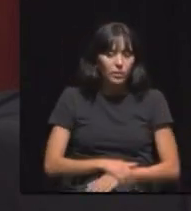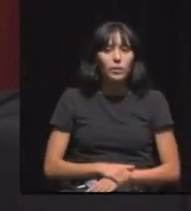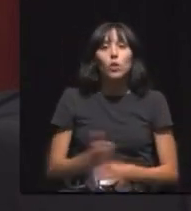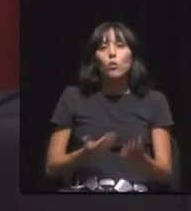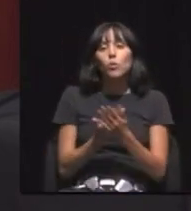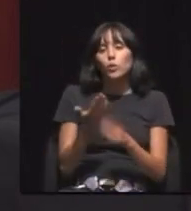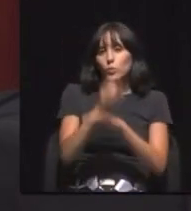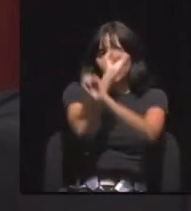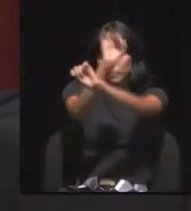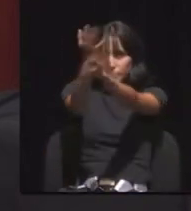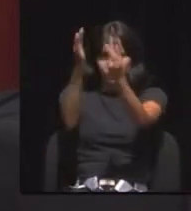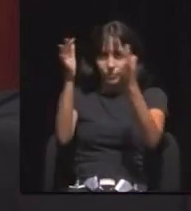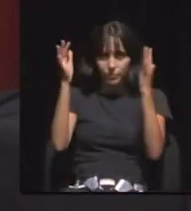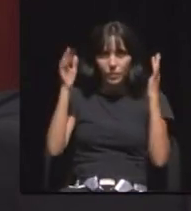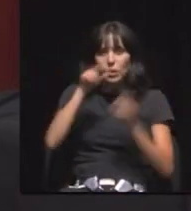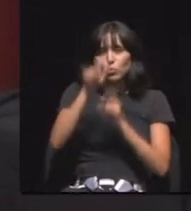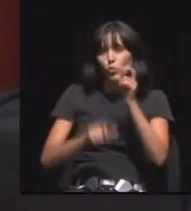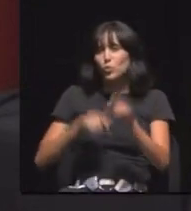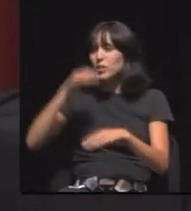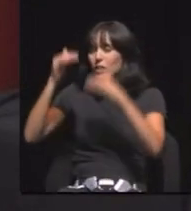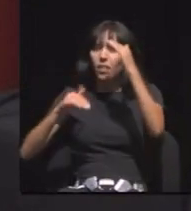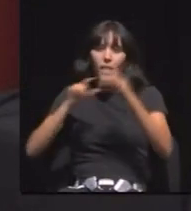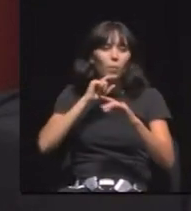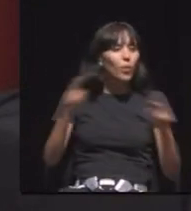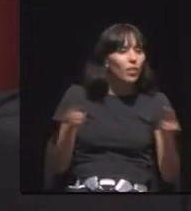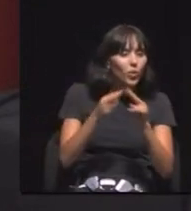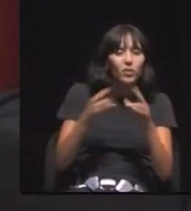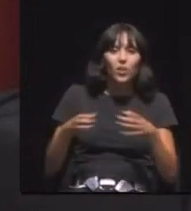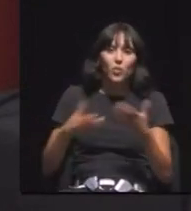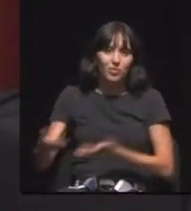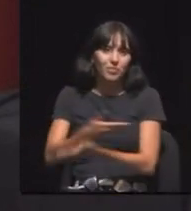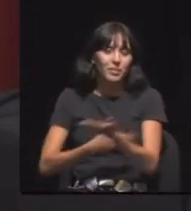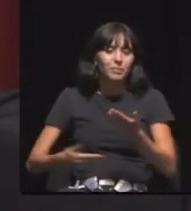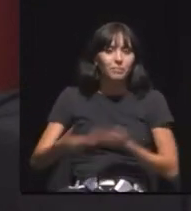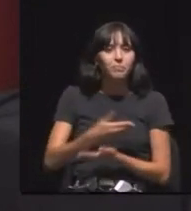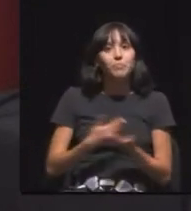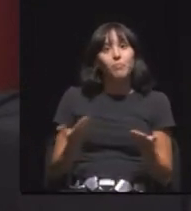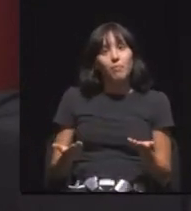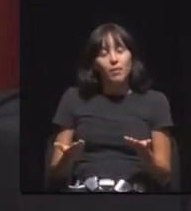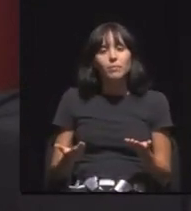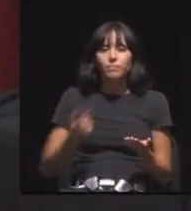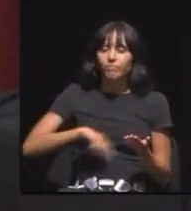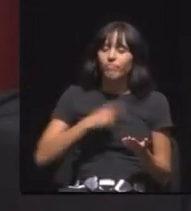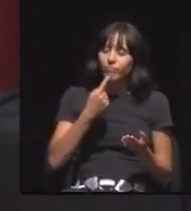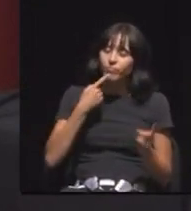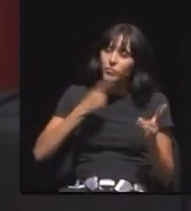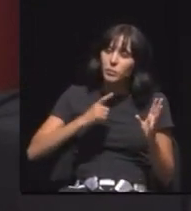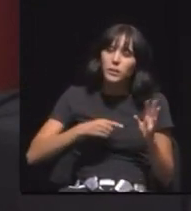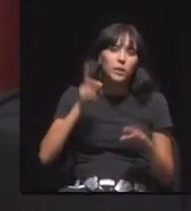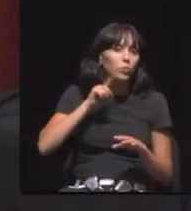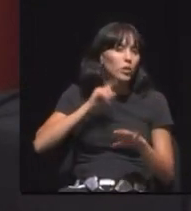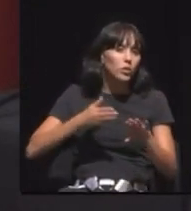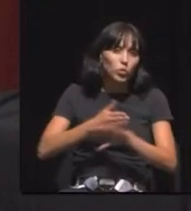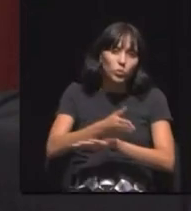as Veredas de Lisboa, ruas onde pessoas de todas as idades se podem encontrar e conviver. E por isso temos insistido tanto na importância da acessibilidade